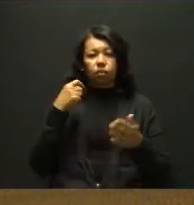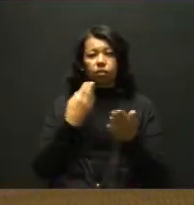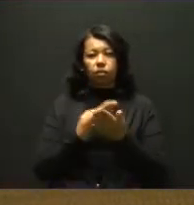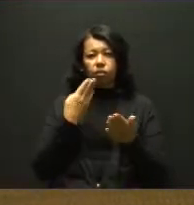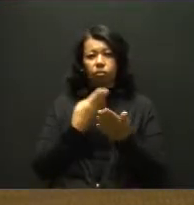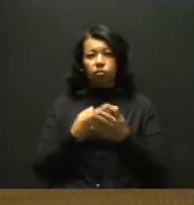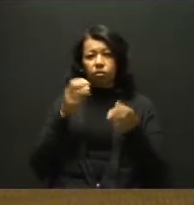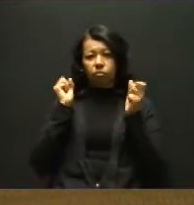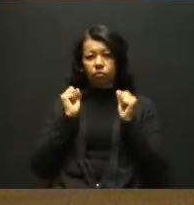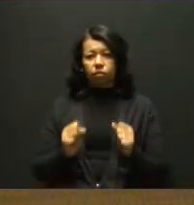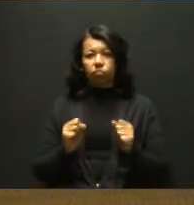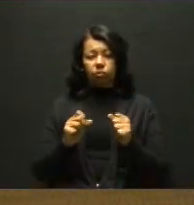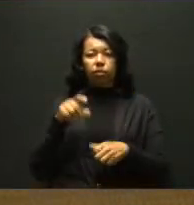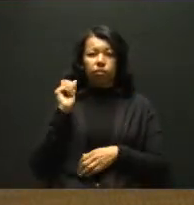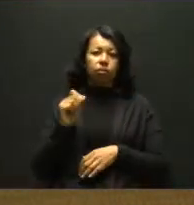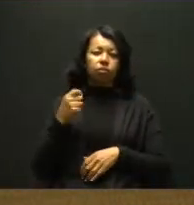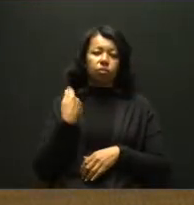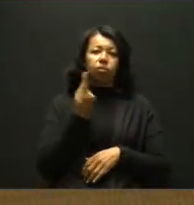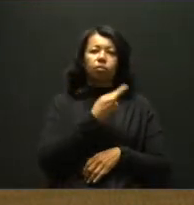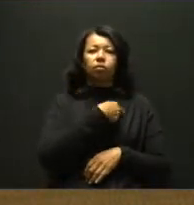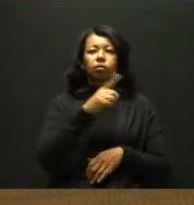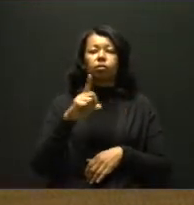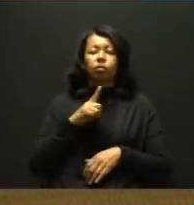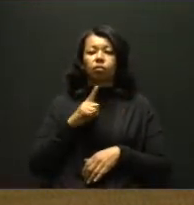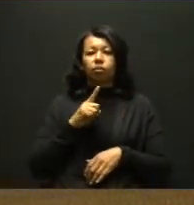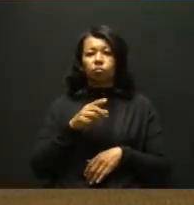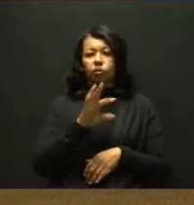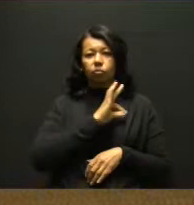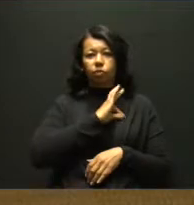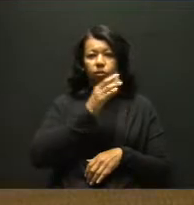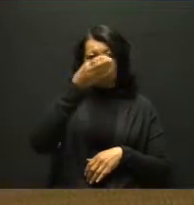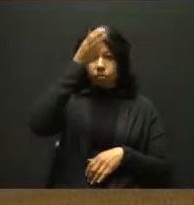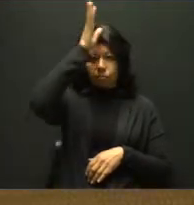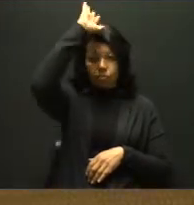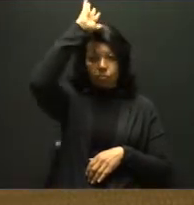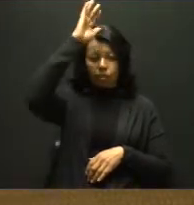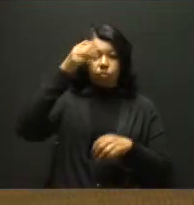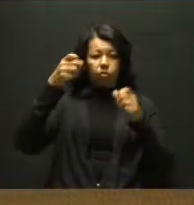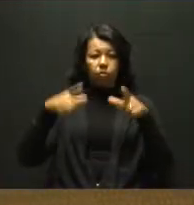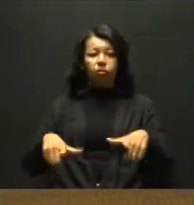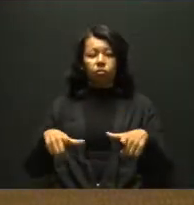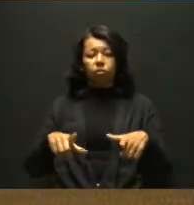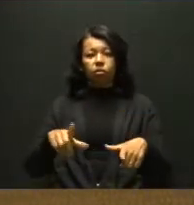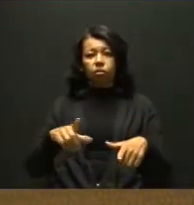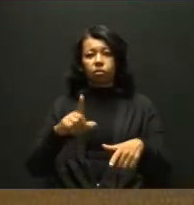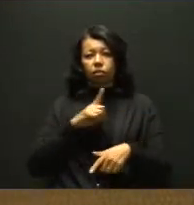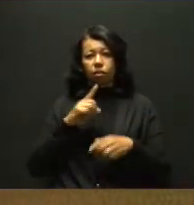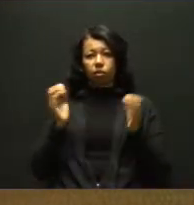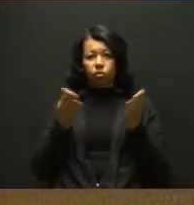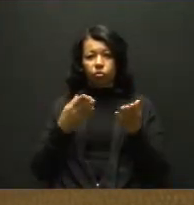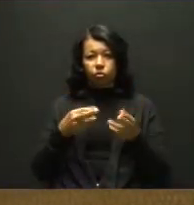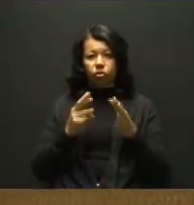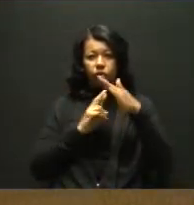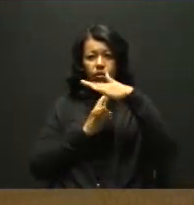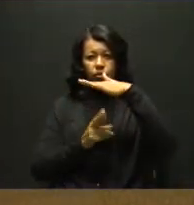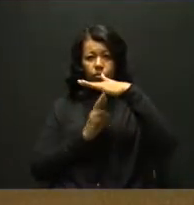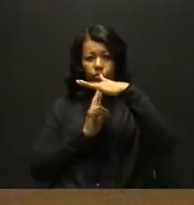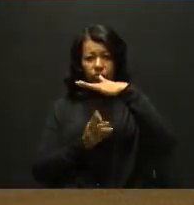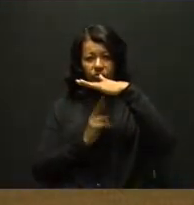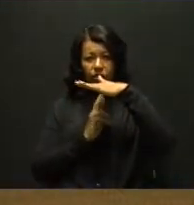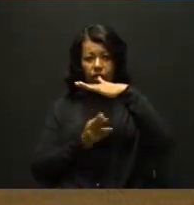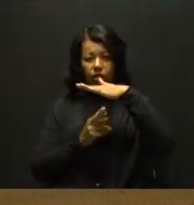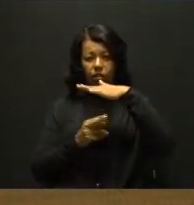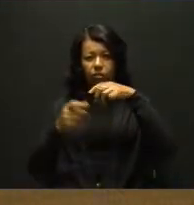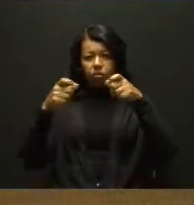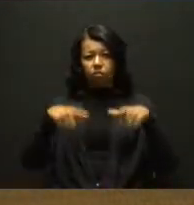a possibilidade de nós temos o nosso bombeiro por exemplo aonde está hoje a nossa rodoviária é um